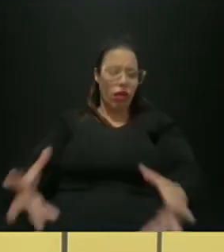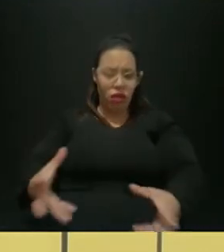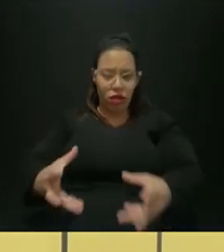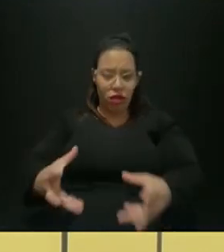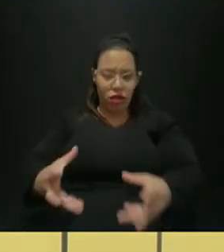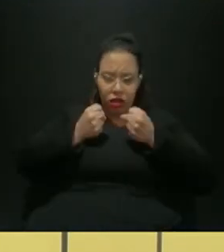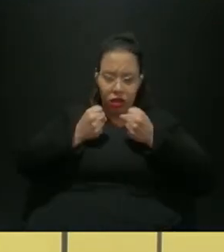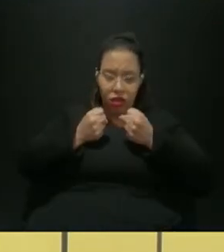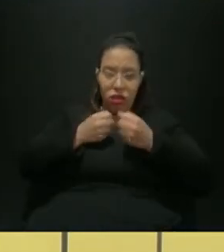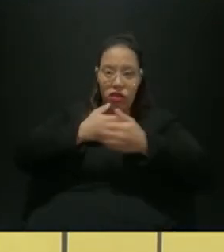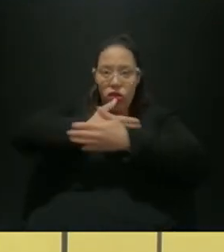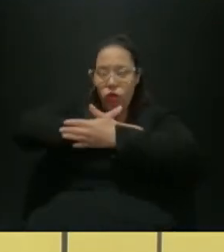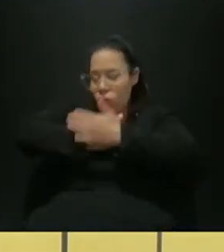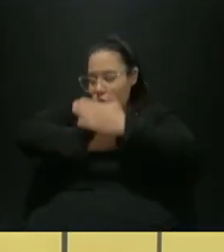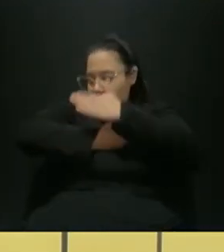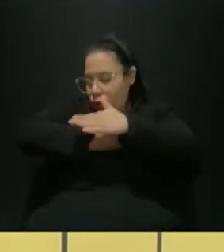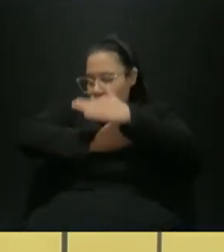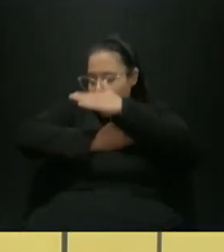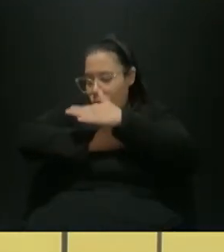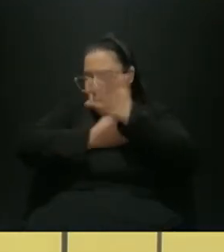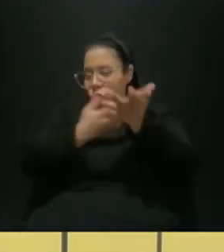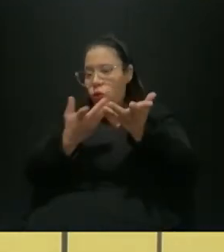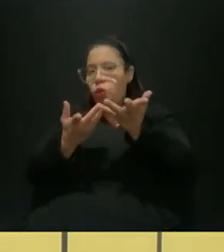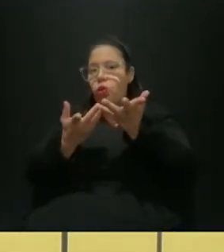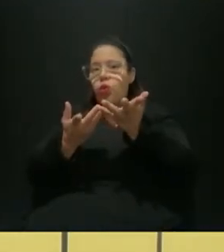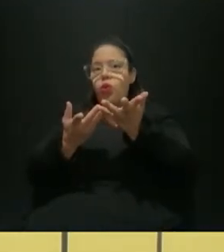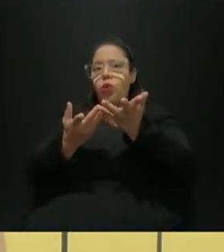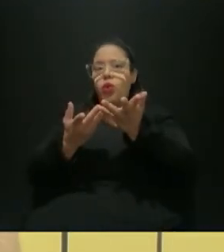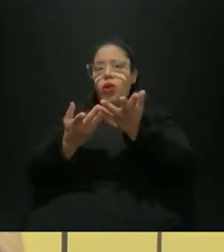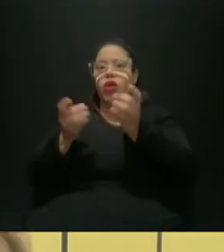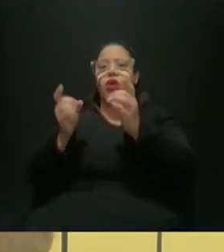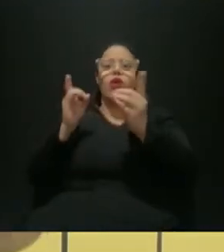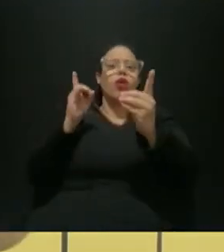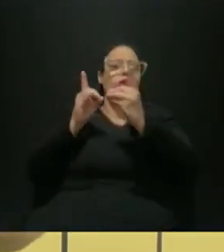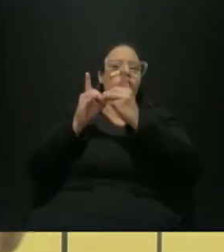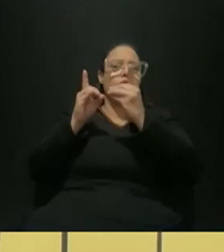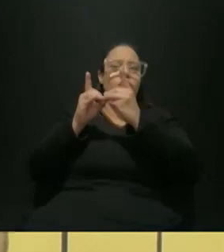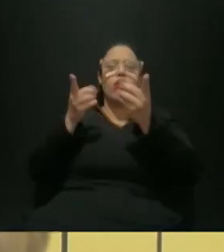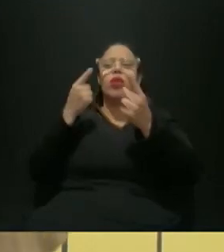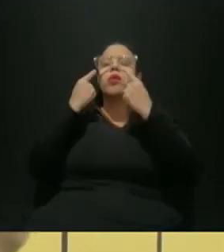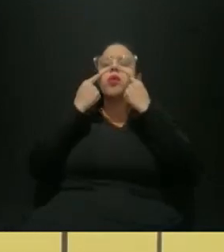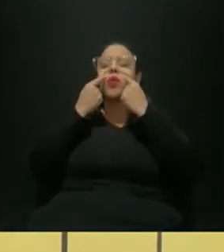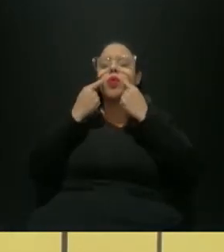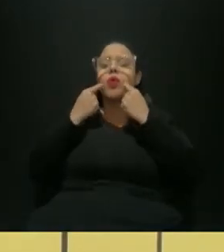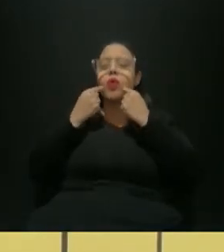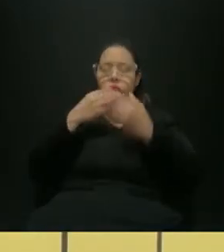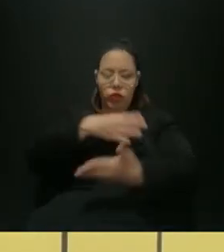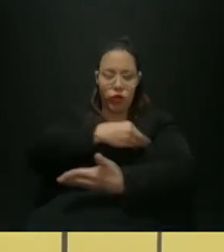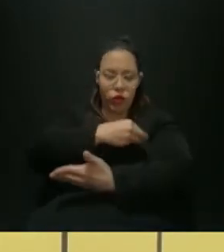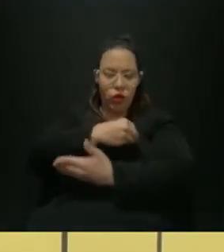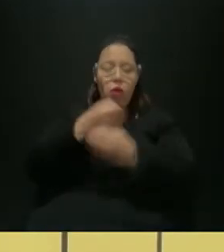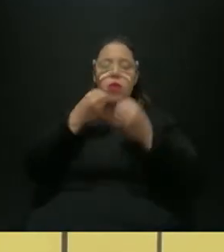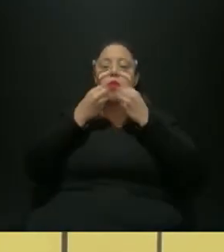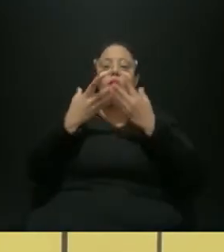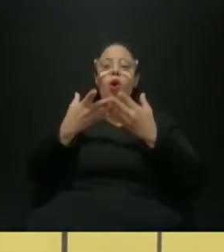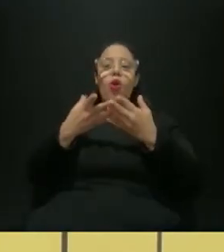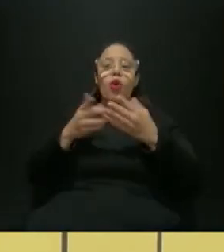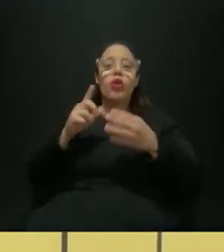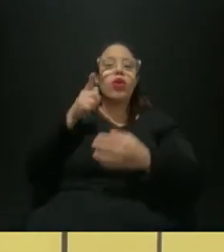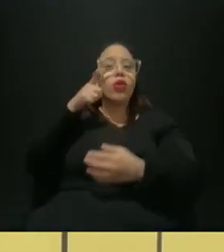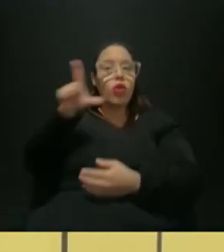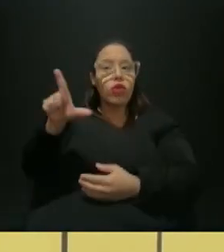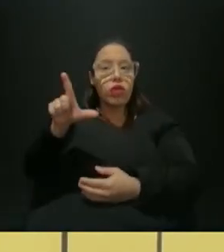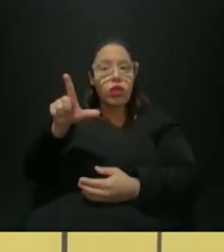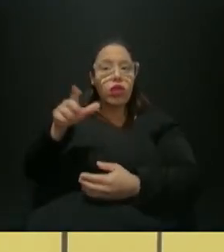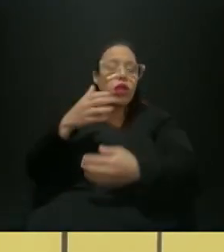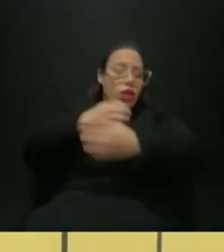chorar, ela só é atendida quando chora. Amamentar é maravilhoso, mas se não conseguiu, tudo bem, mas pelo menos dê carinho, dê